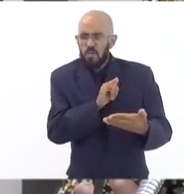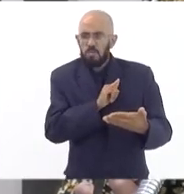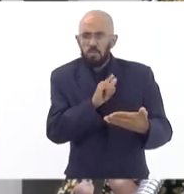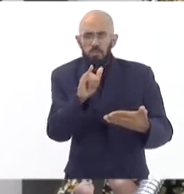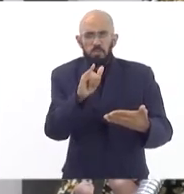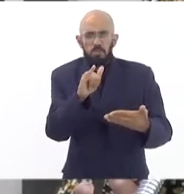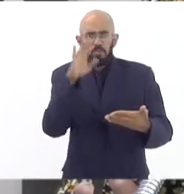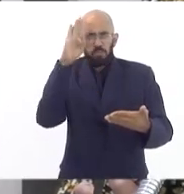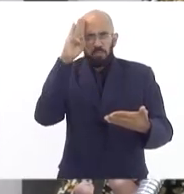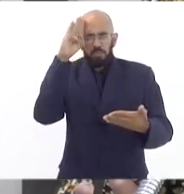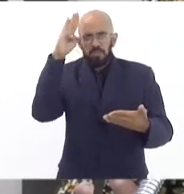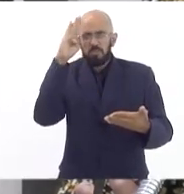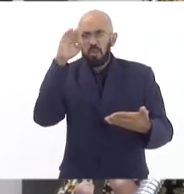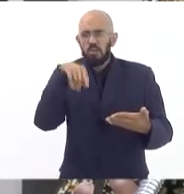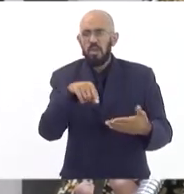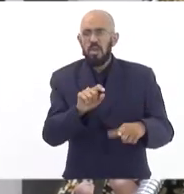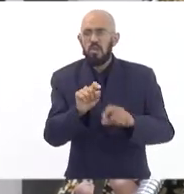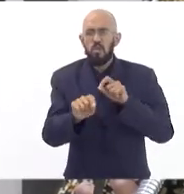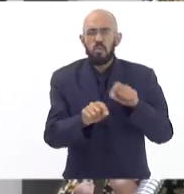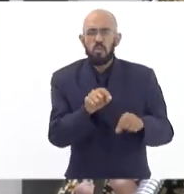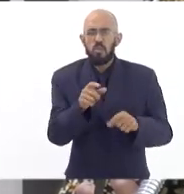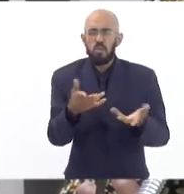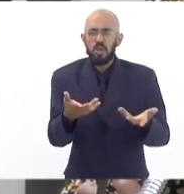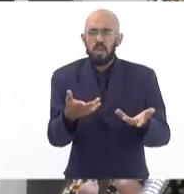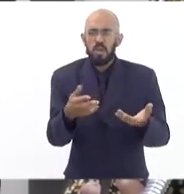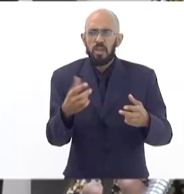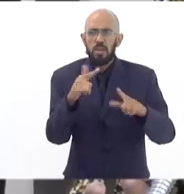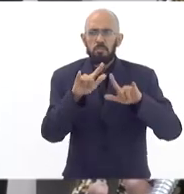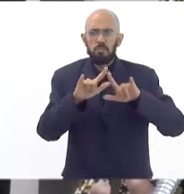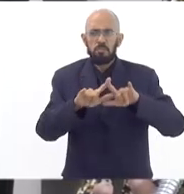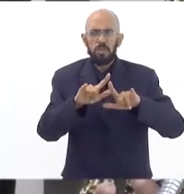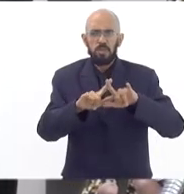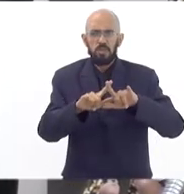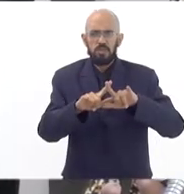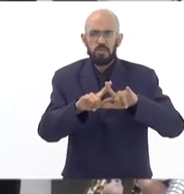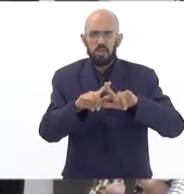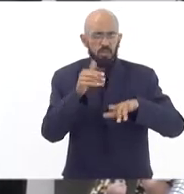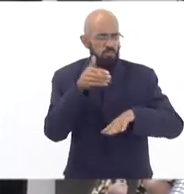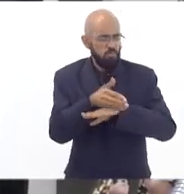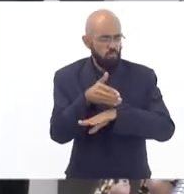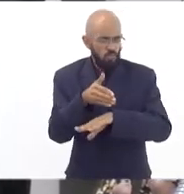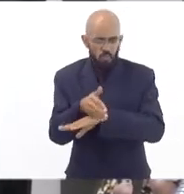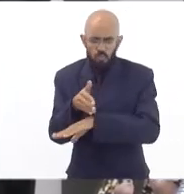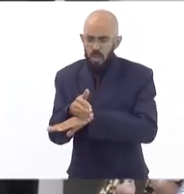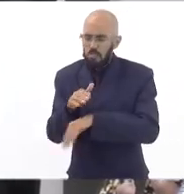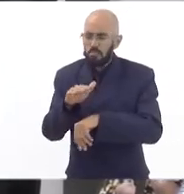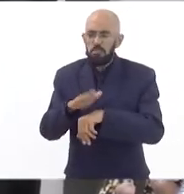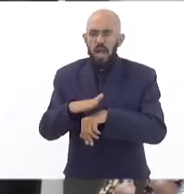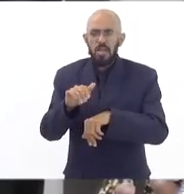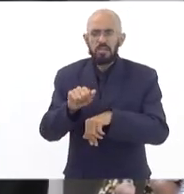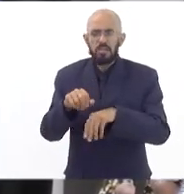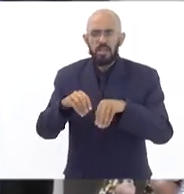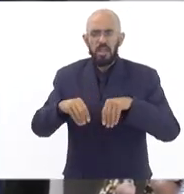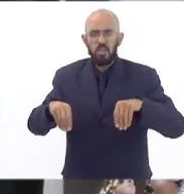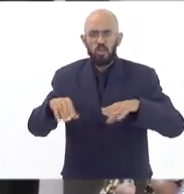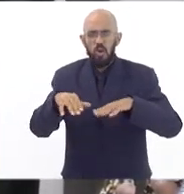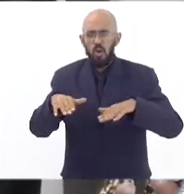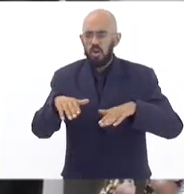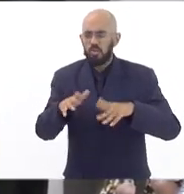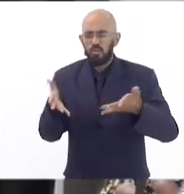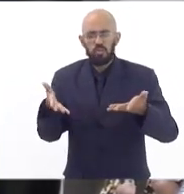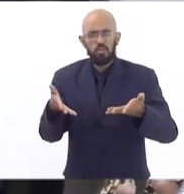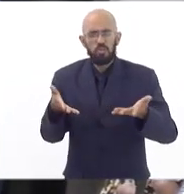dizendo que o a Melissa tá tomando mais territórios é